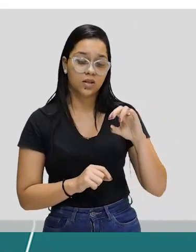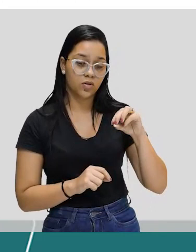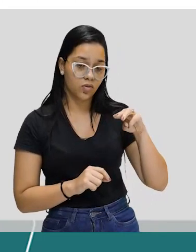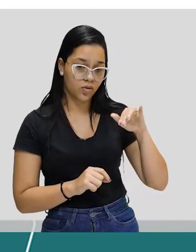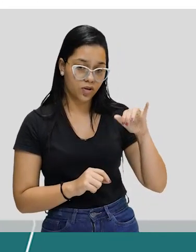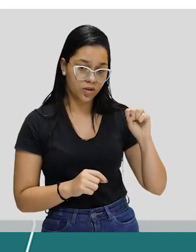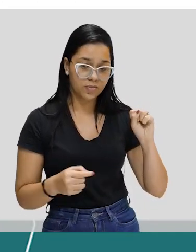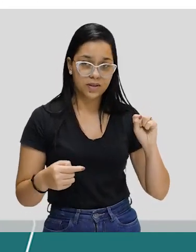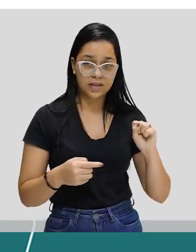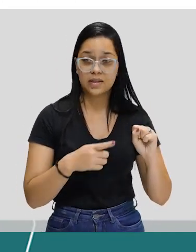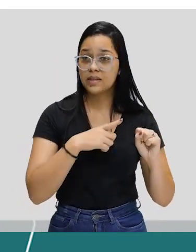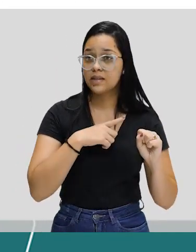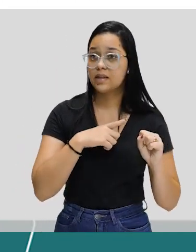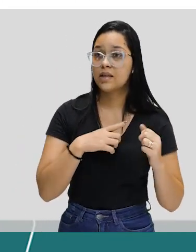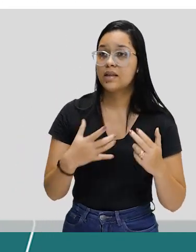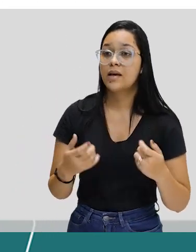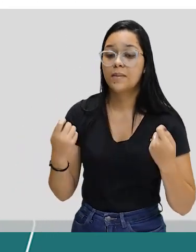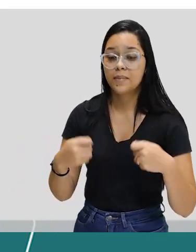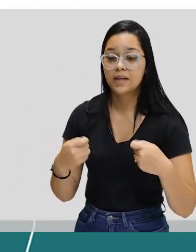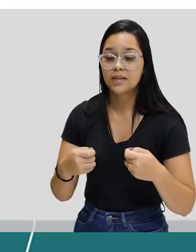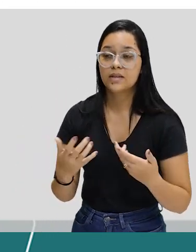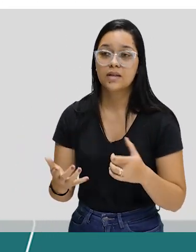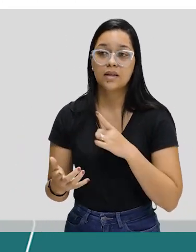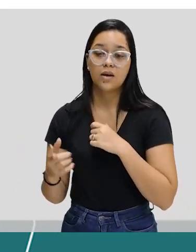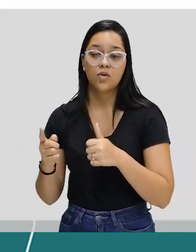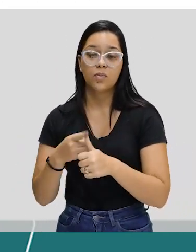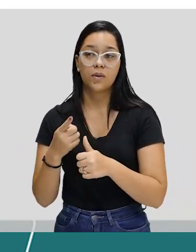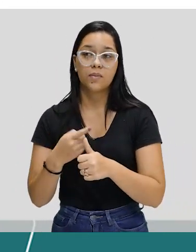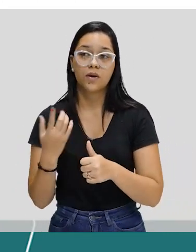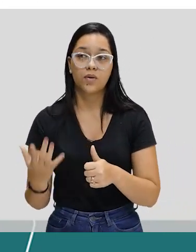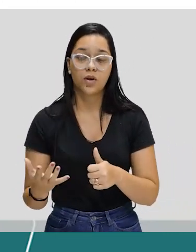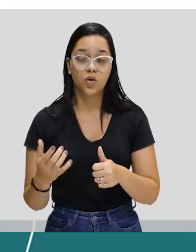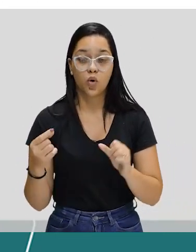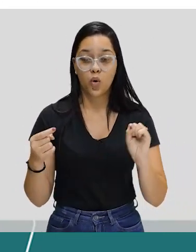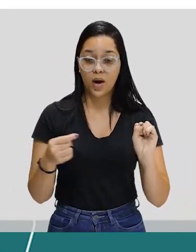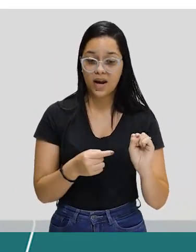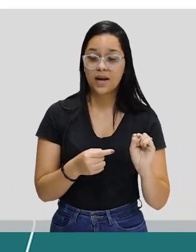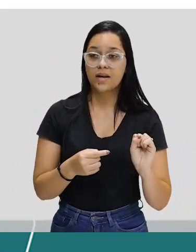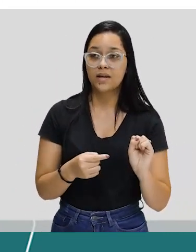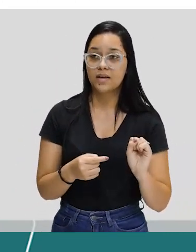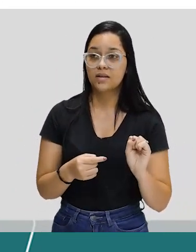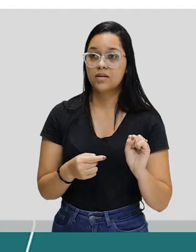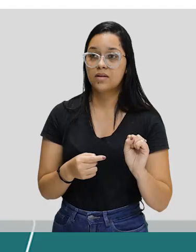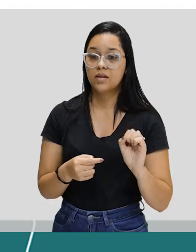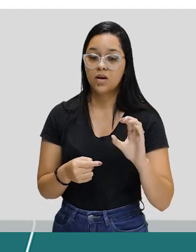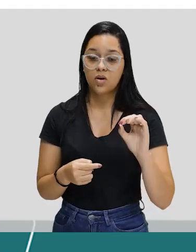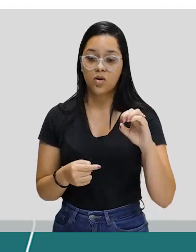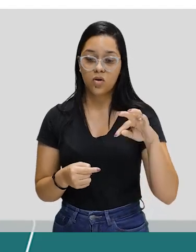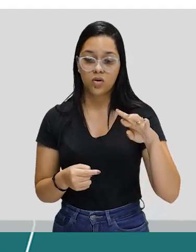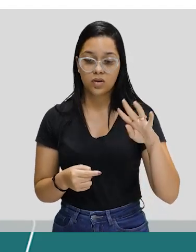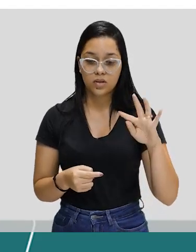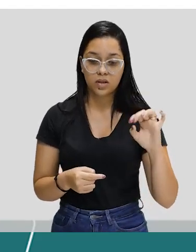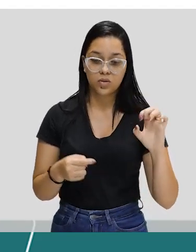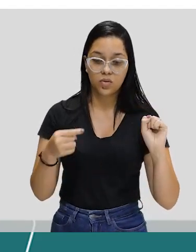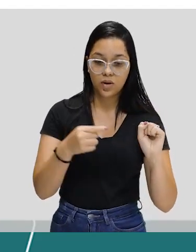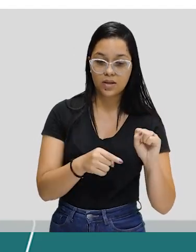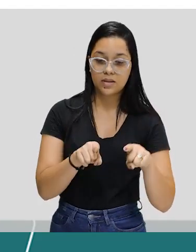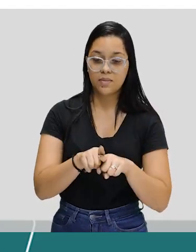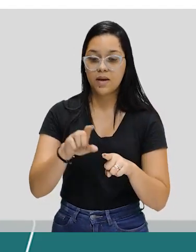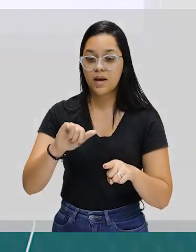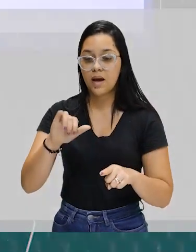para serem sinônimas, ela necessitaria o primeiro ser com S. Seria concerto com S e